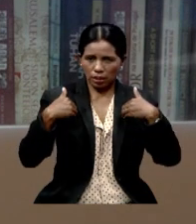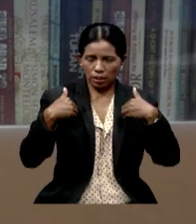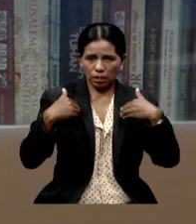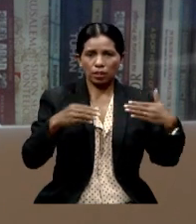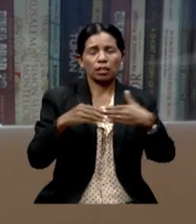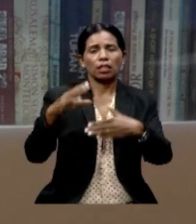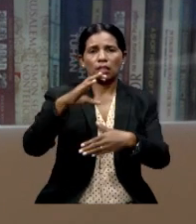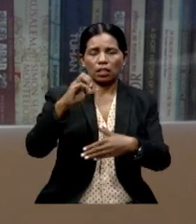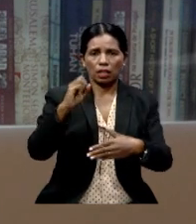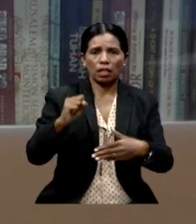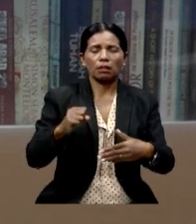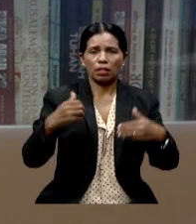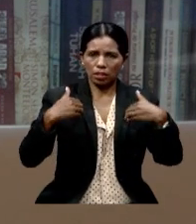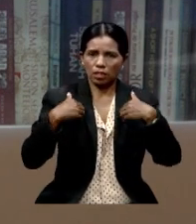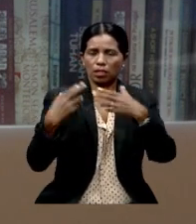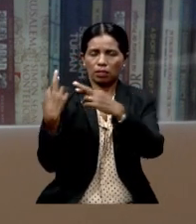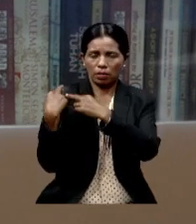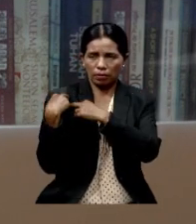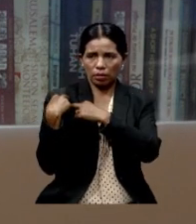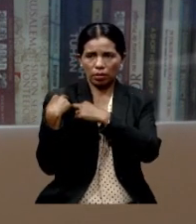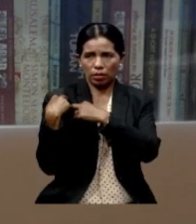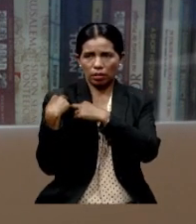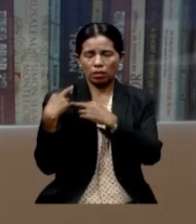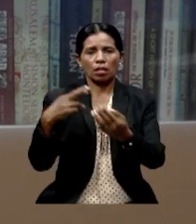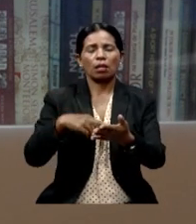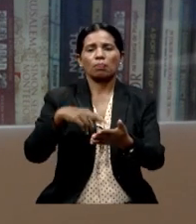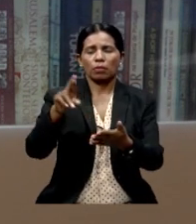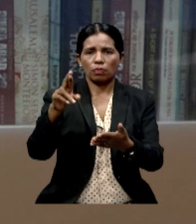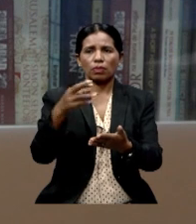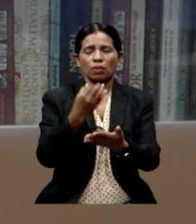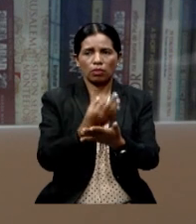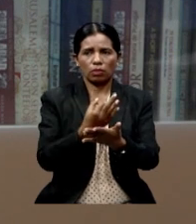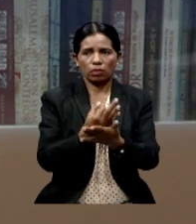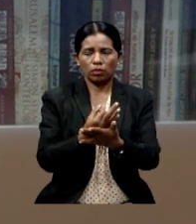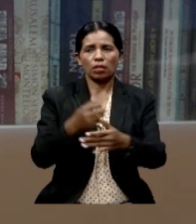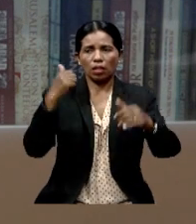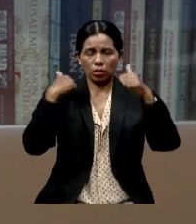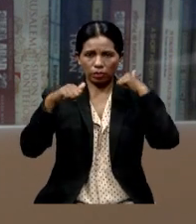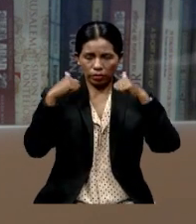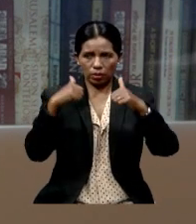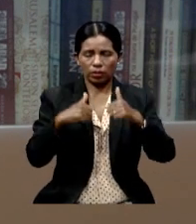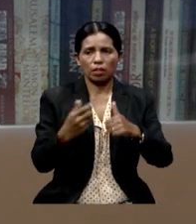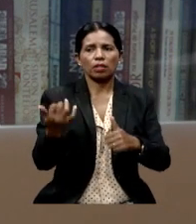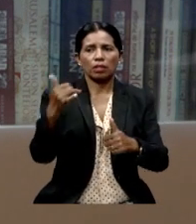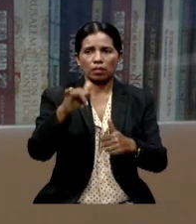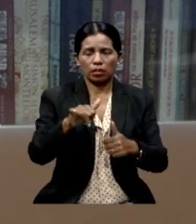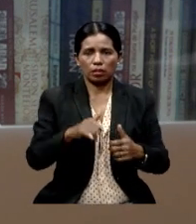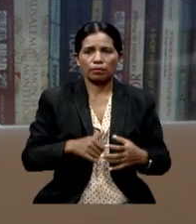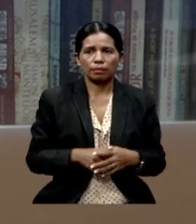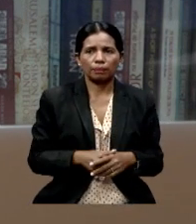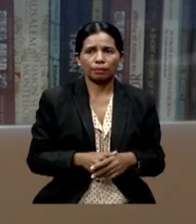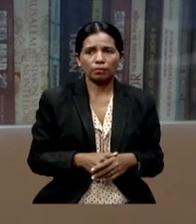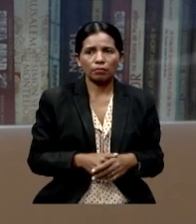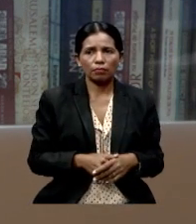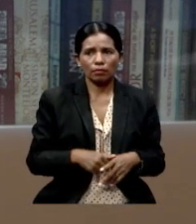poder para depois bele aprova osan ba atividade sirnia.